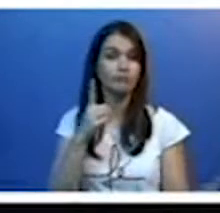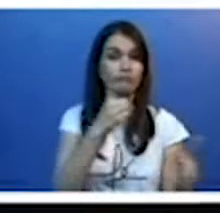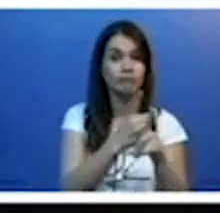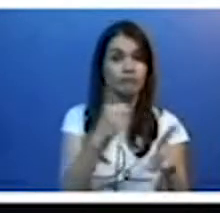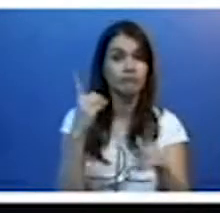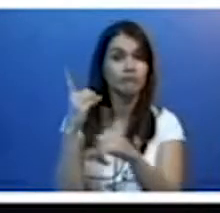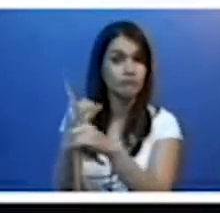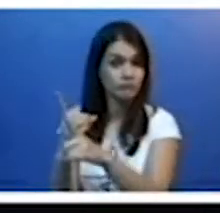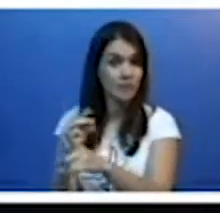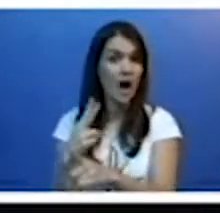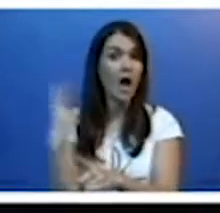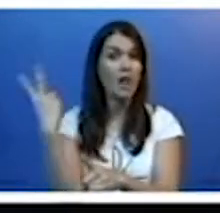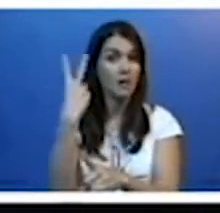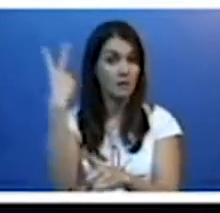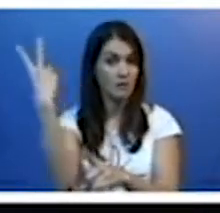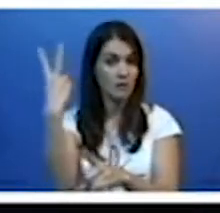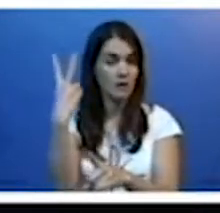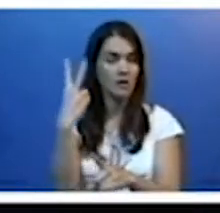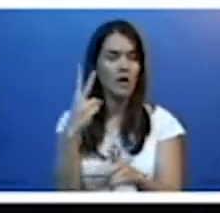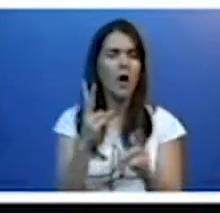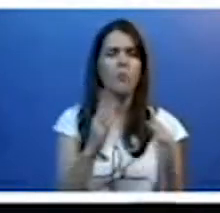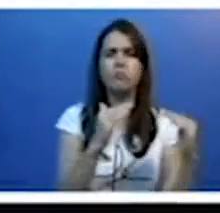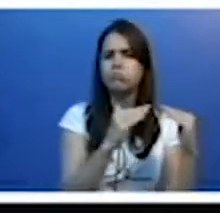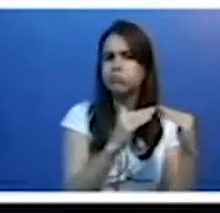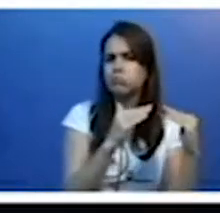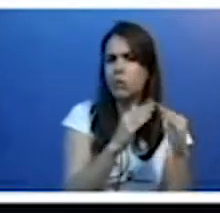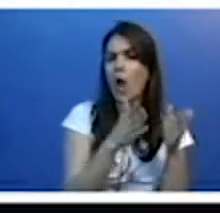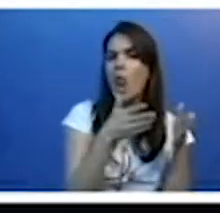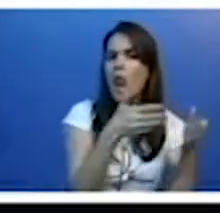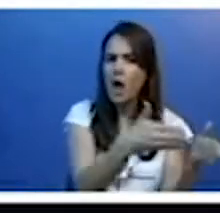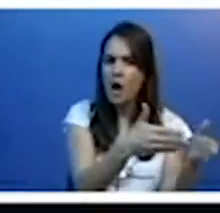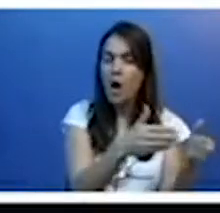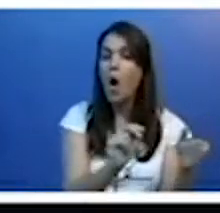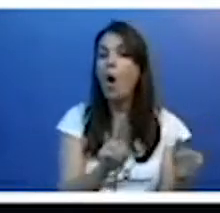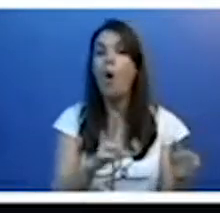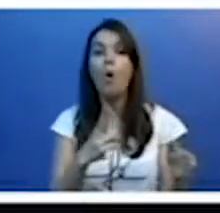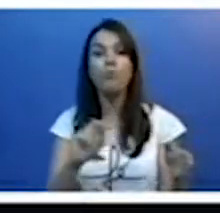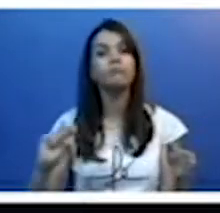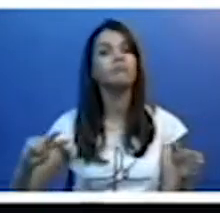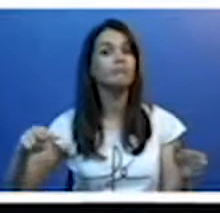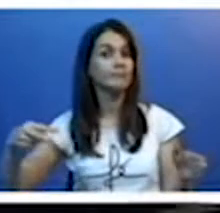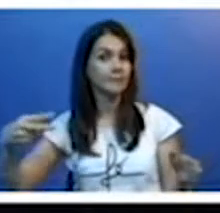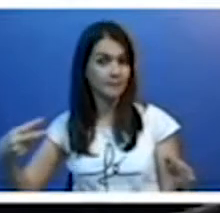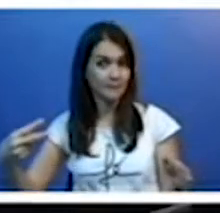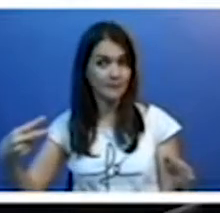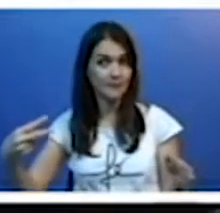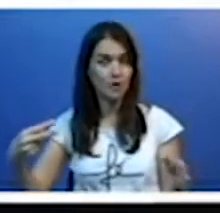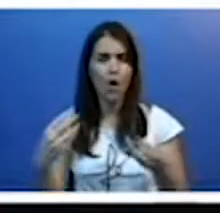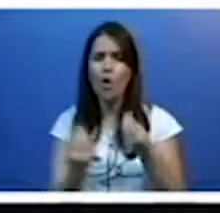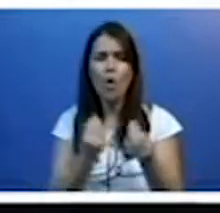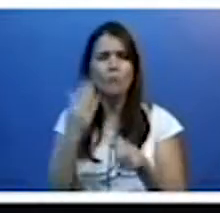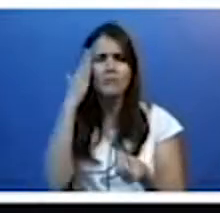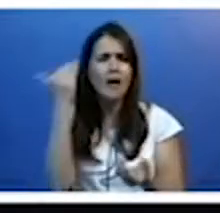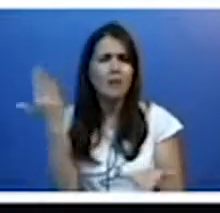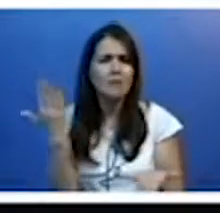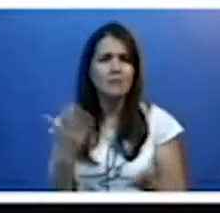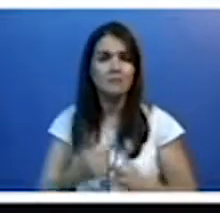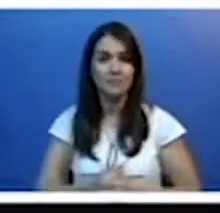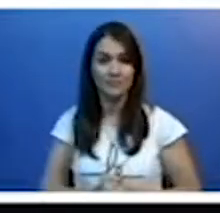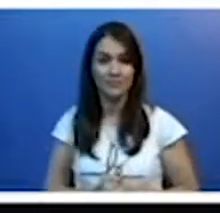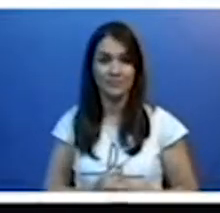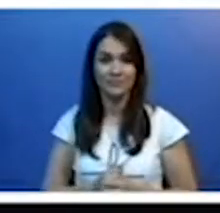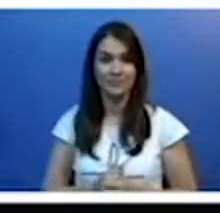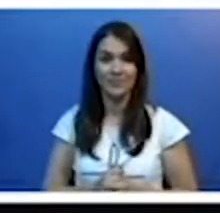se as grandezas são diretamente proporcionais ou inversamente proporcionais. Como que a gente sabe?